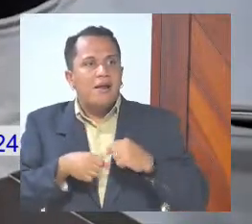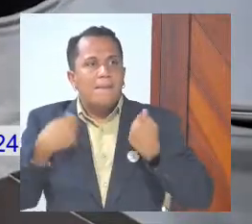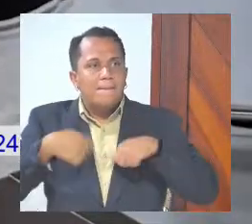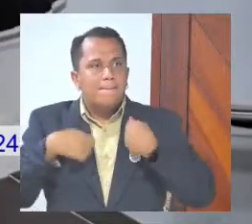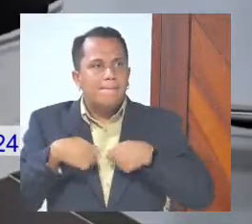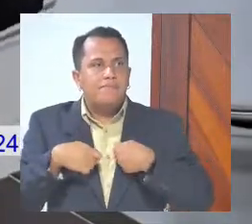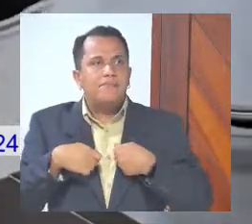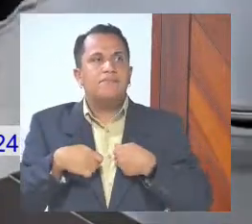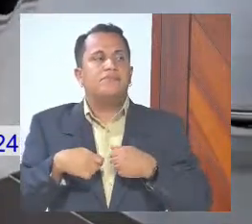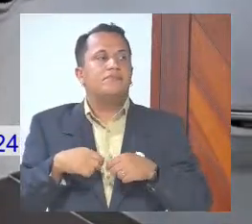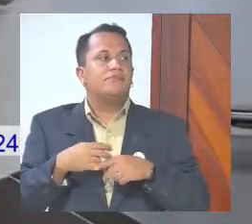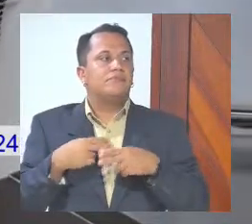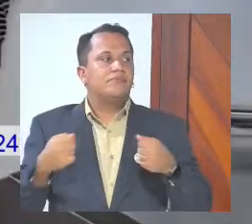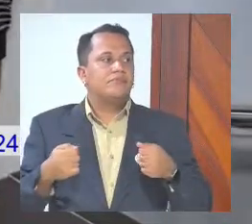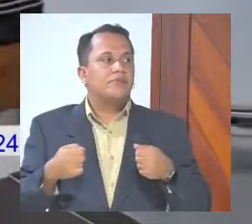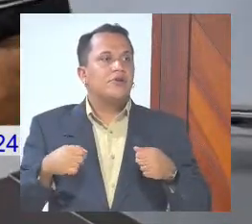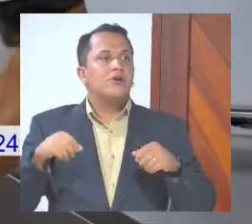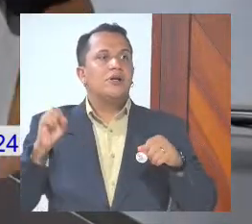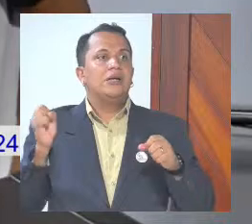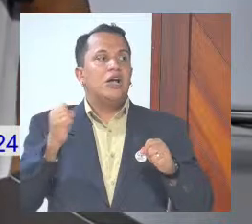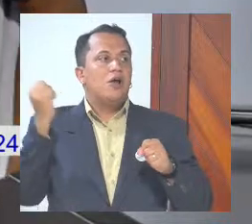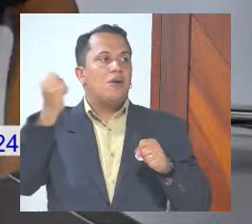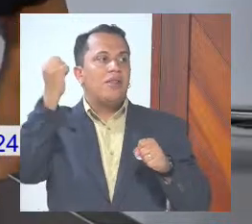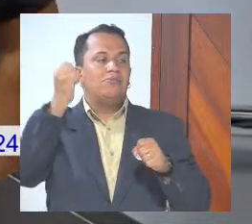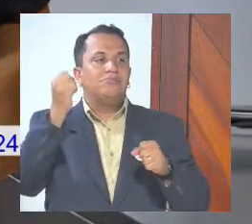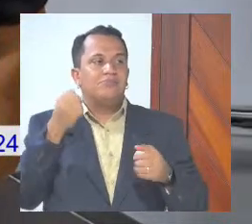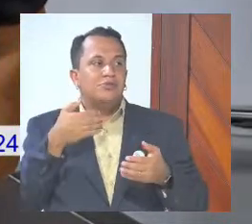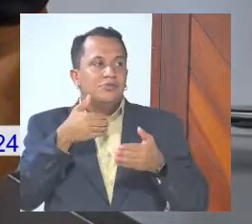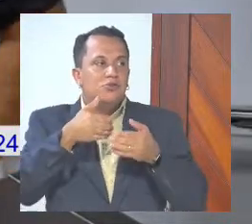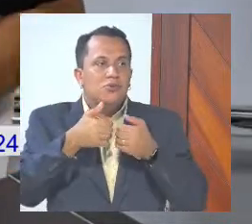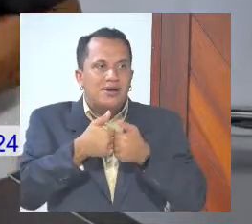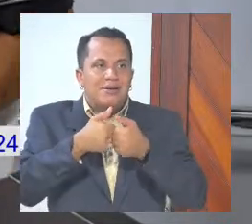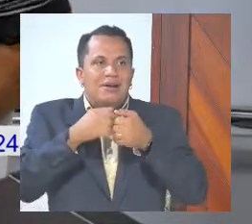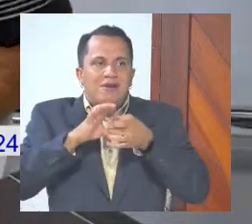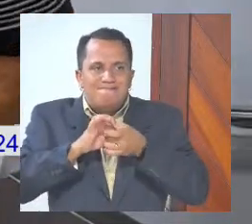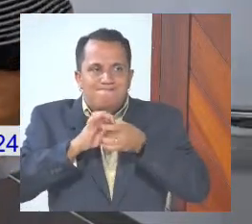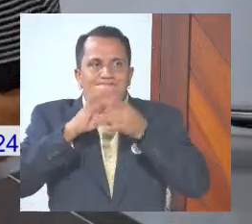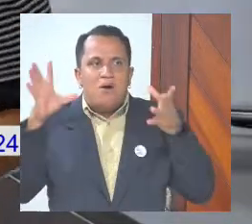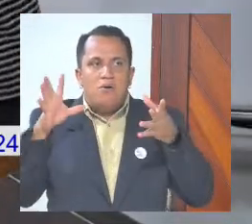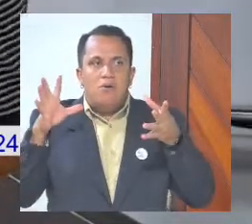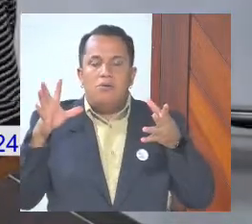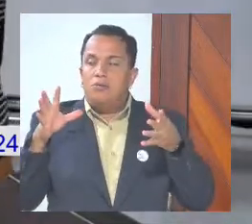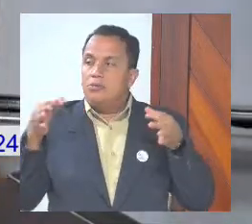deve ser tomada a solução. É aqui.